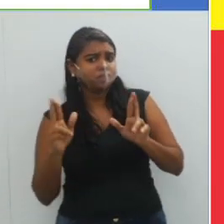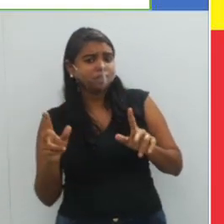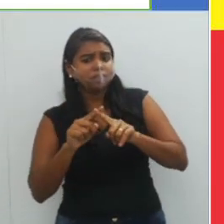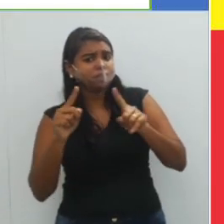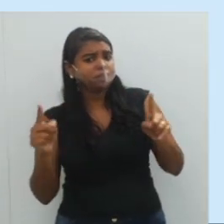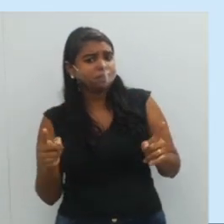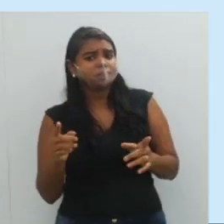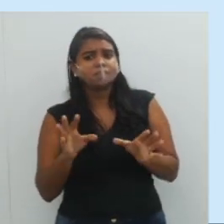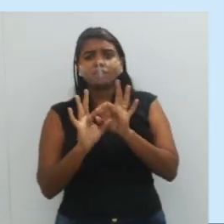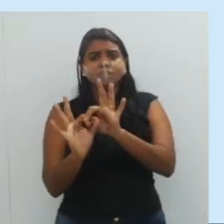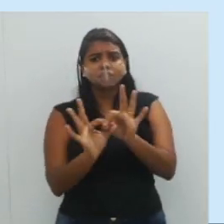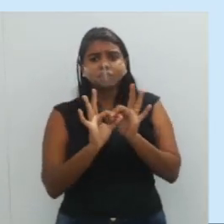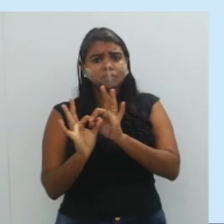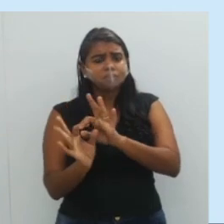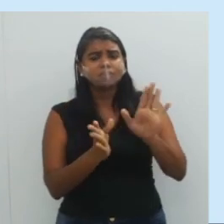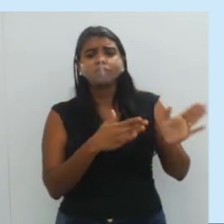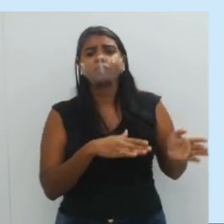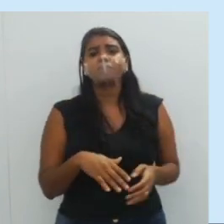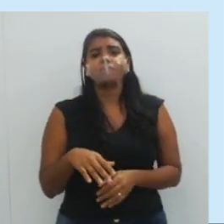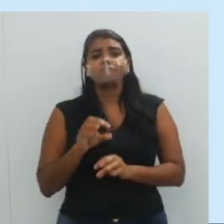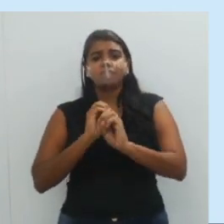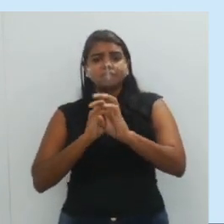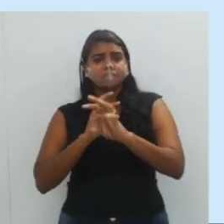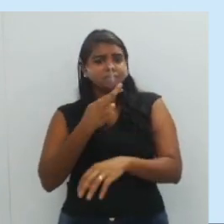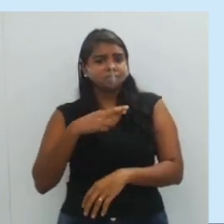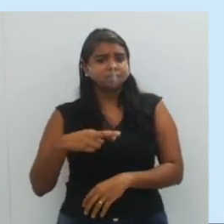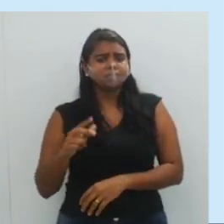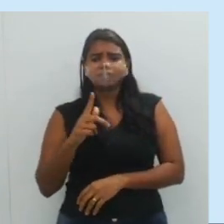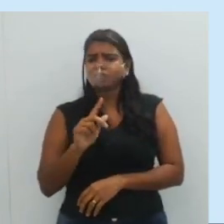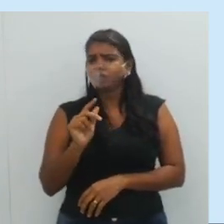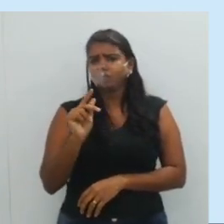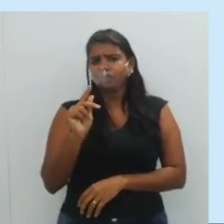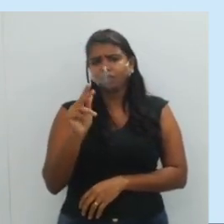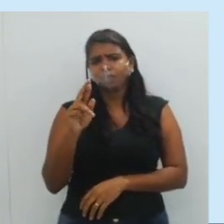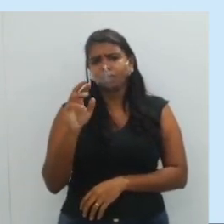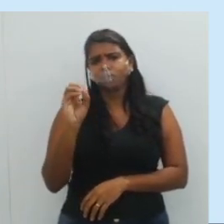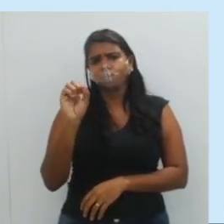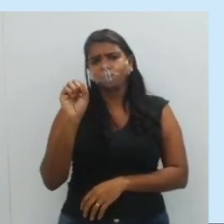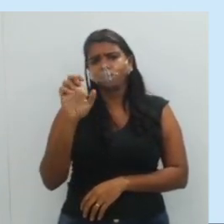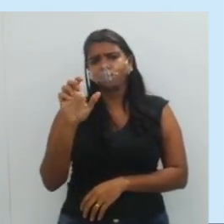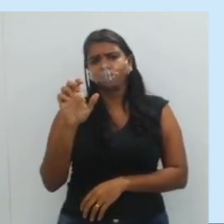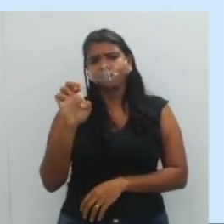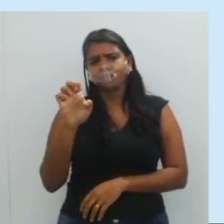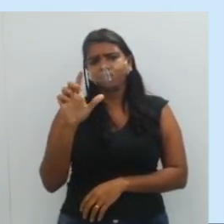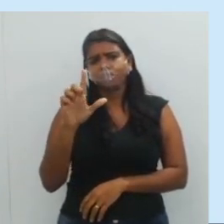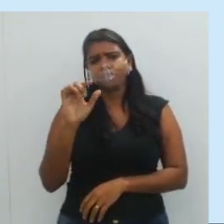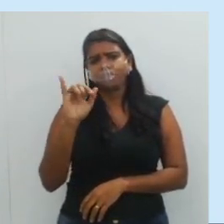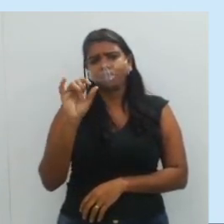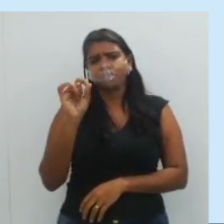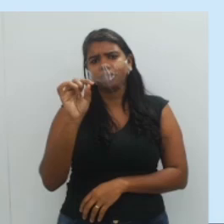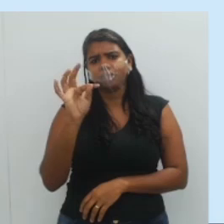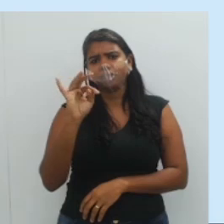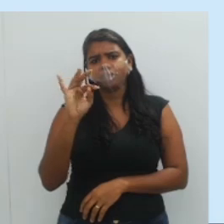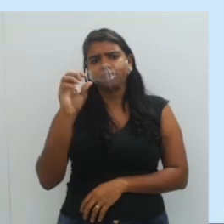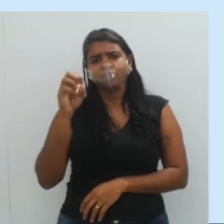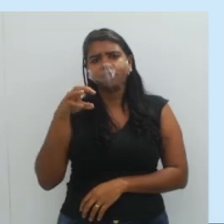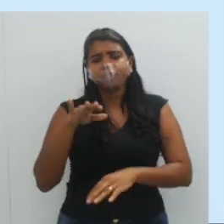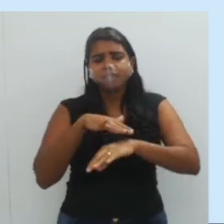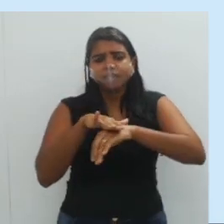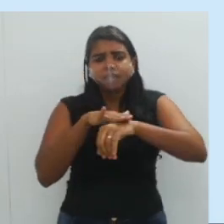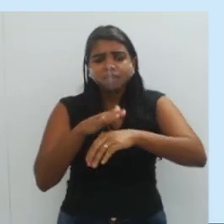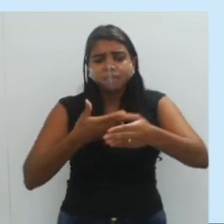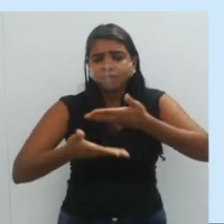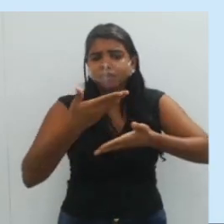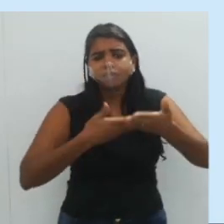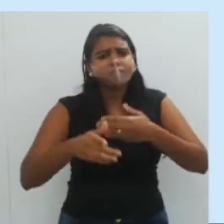àquela questão. Ensino religioso não é proselitista. O nosso ensino, o nosso debate, a nossa conversa, a